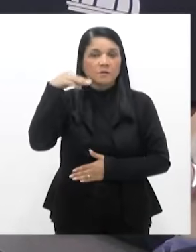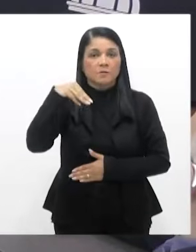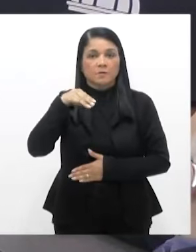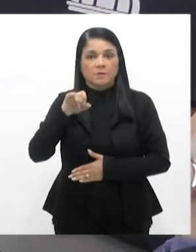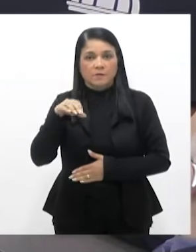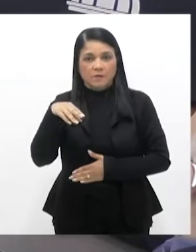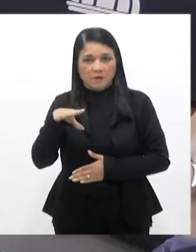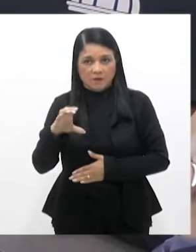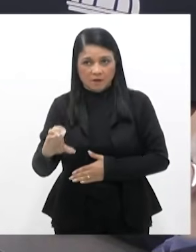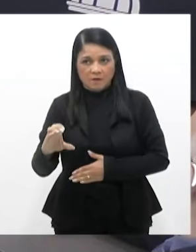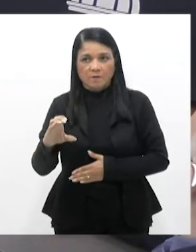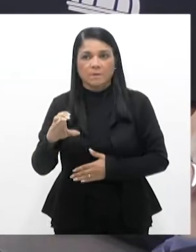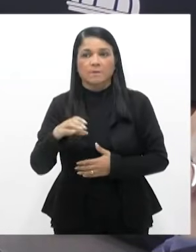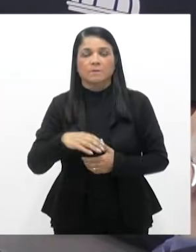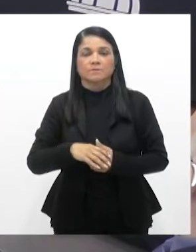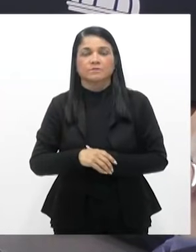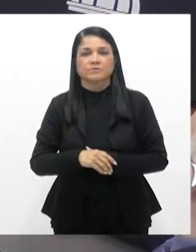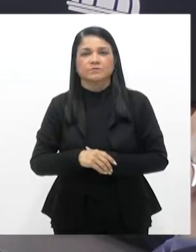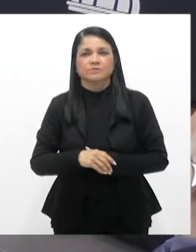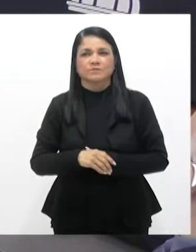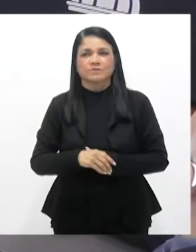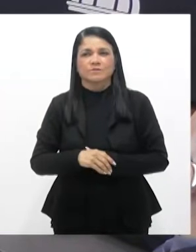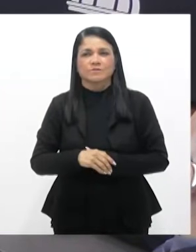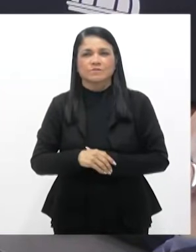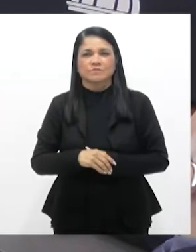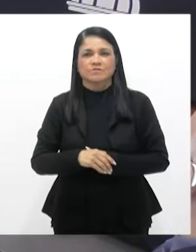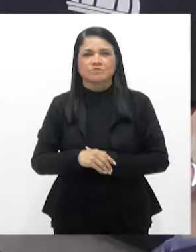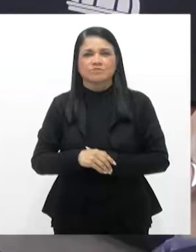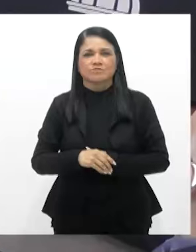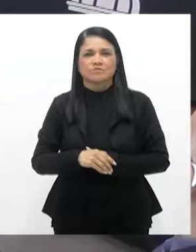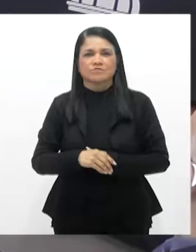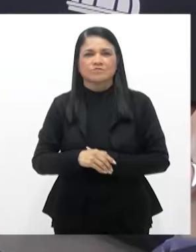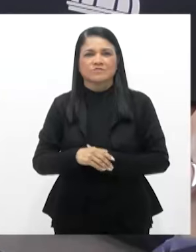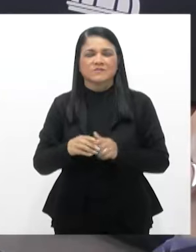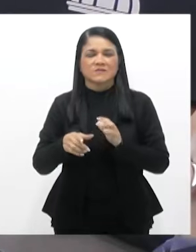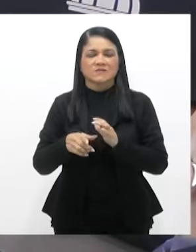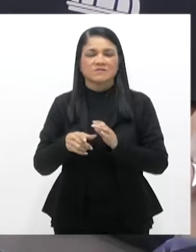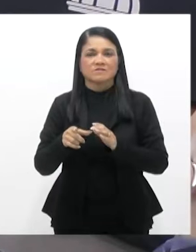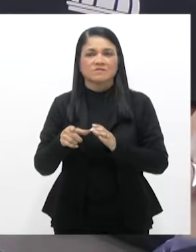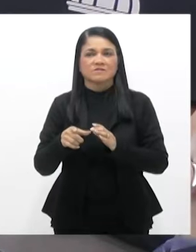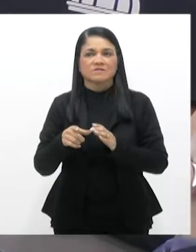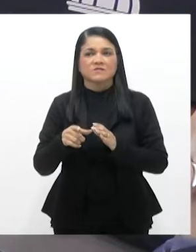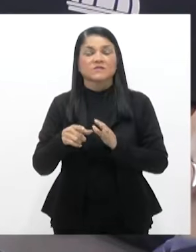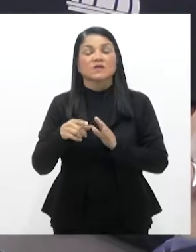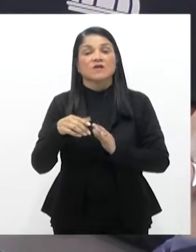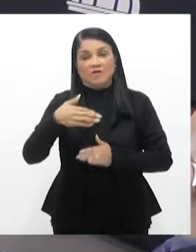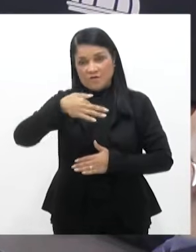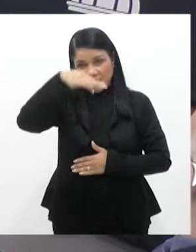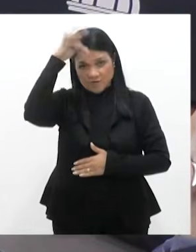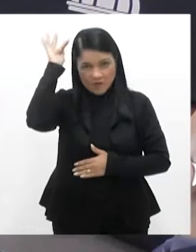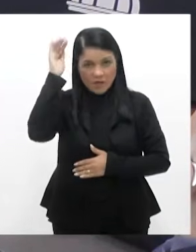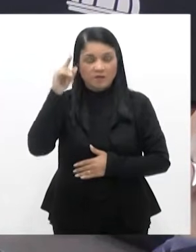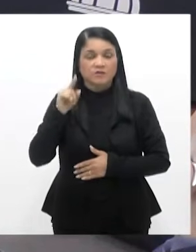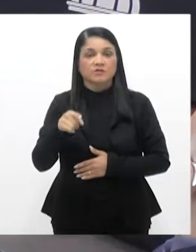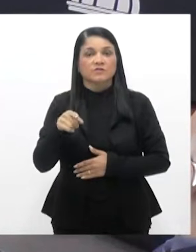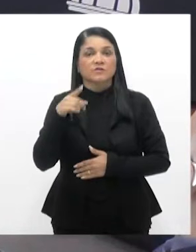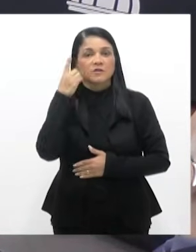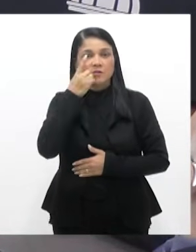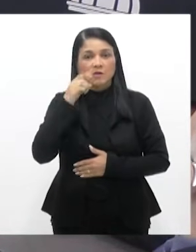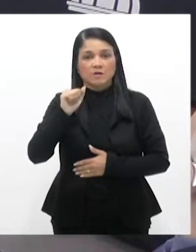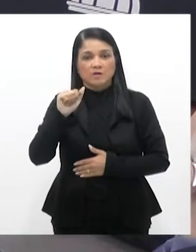Mink. Não, deputado Mink levantou a mão antes do deputado Fred. Deputado Fred, deputado